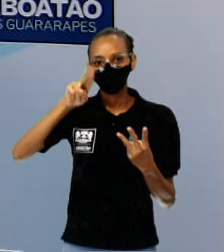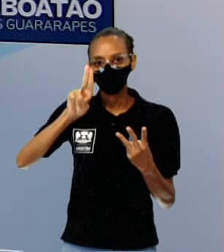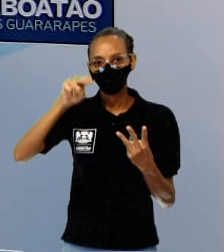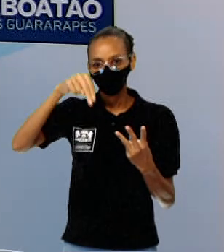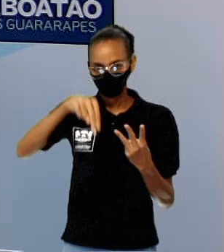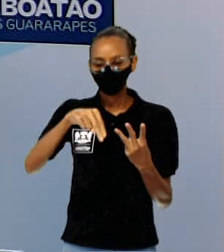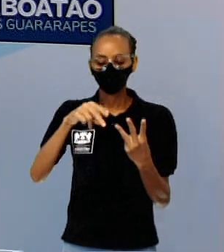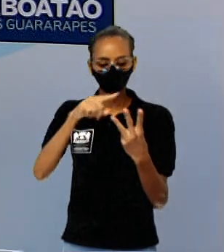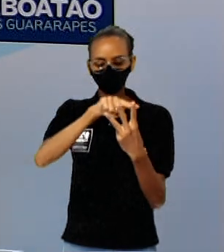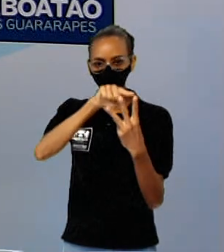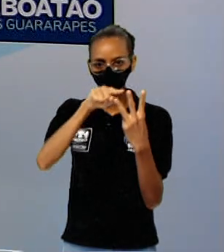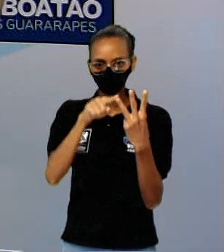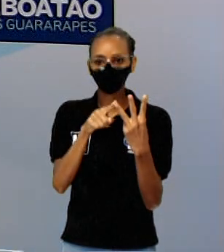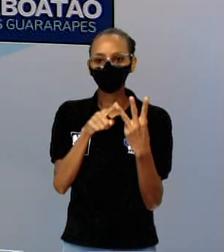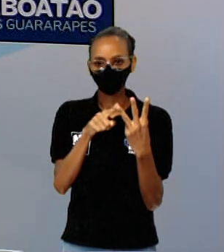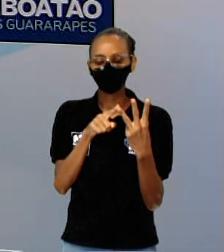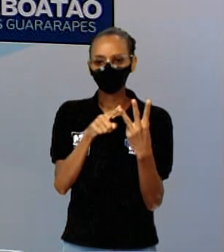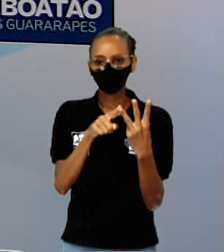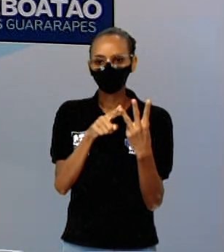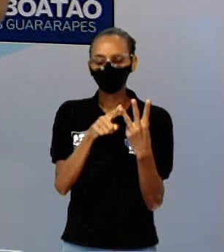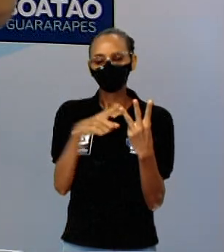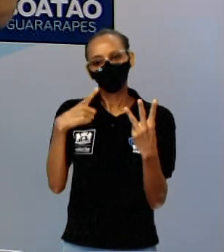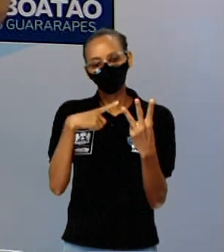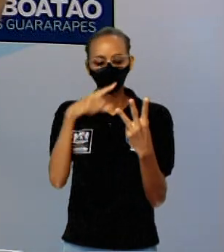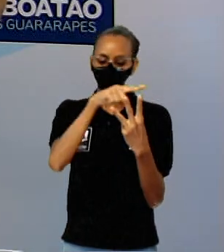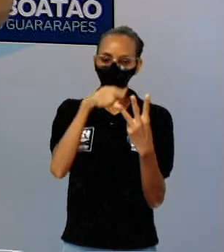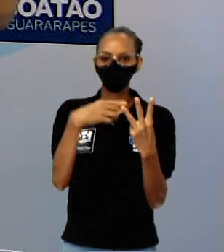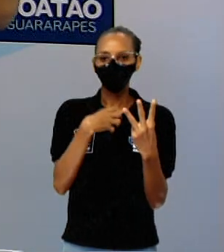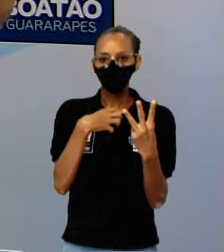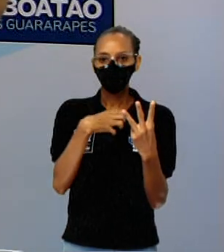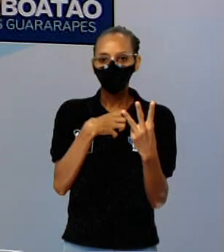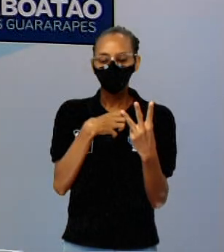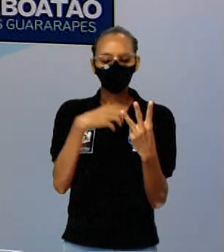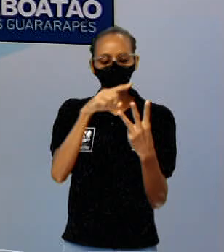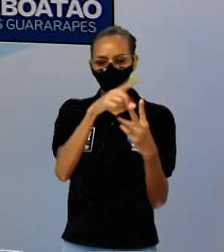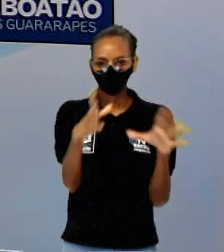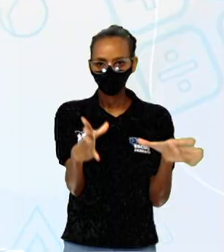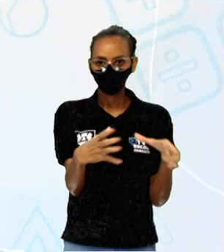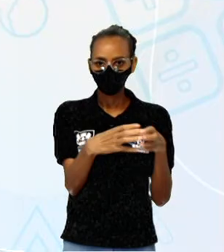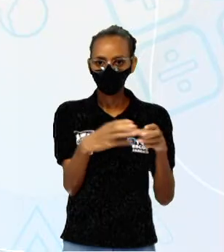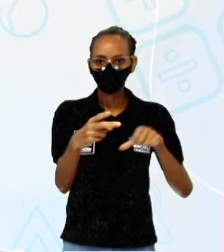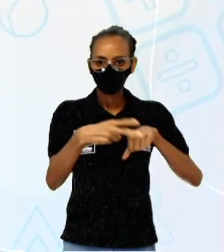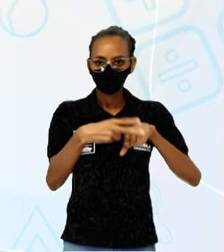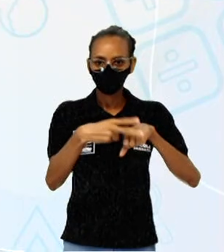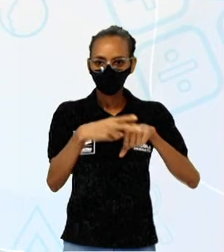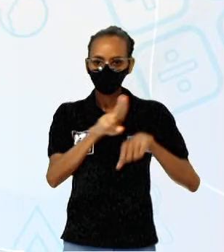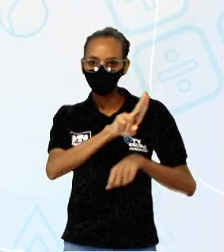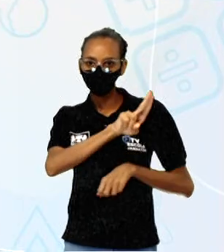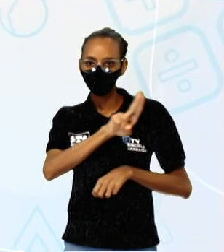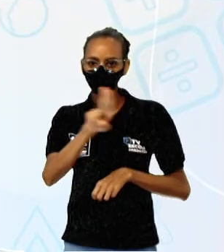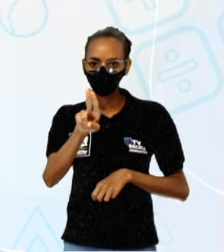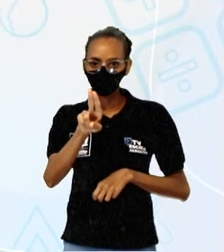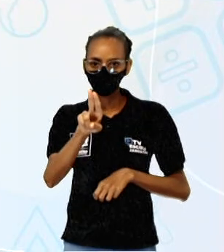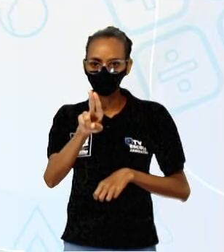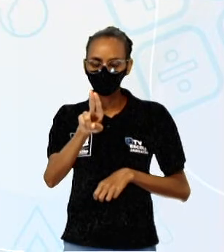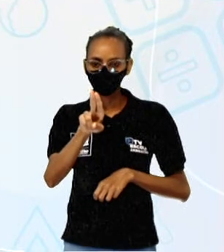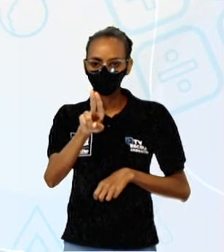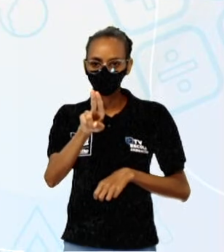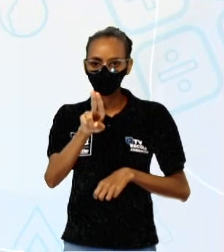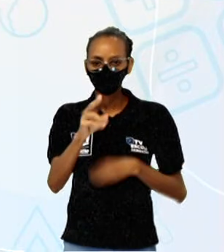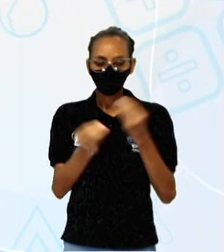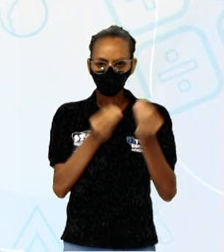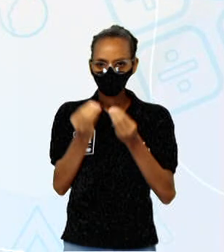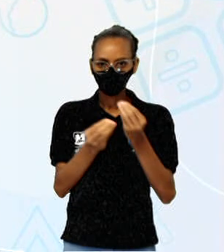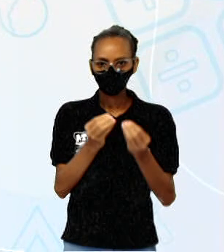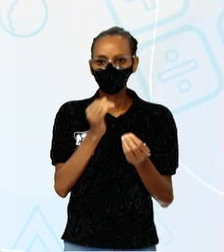e begun. Como ele tem 3 formas, esse grupo aí, como é que a gente vai chamar? Os que tinham uma forma a gente chamou